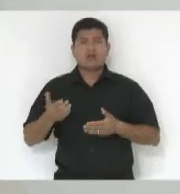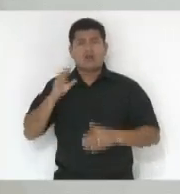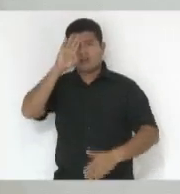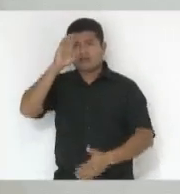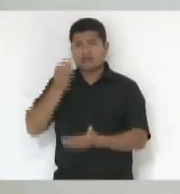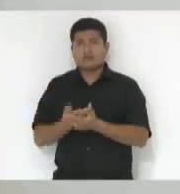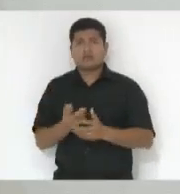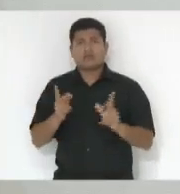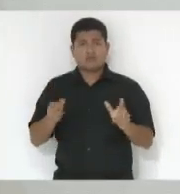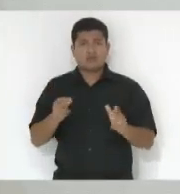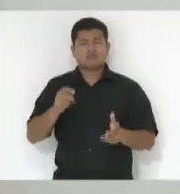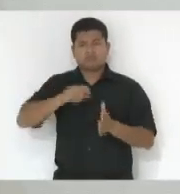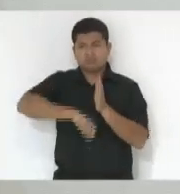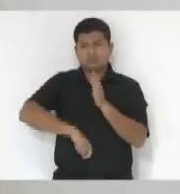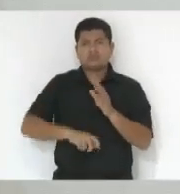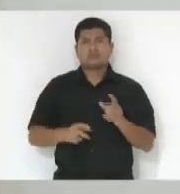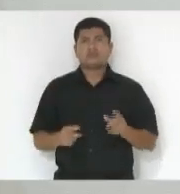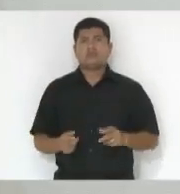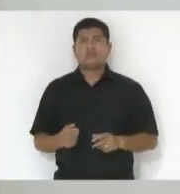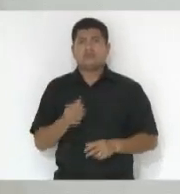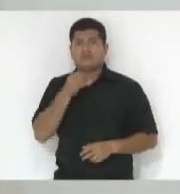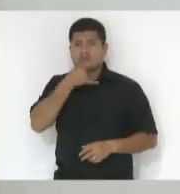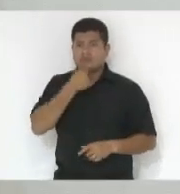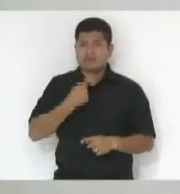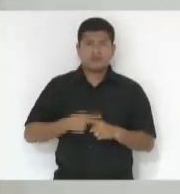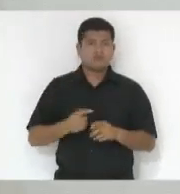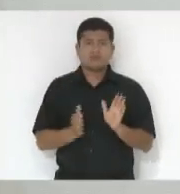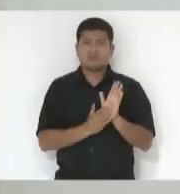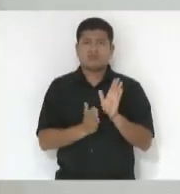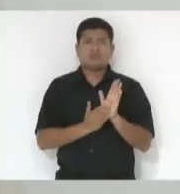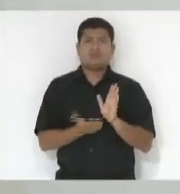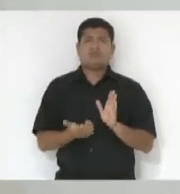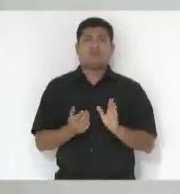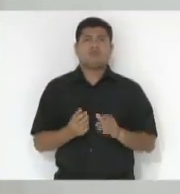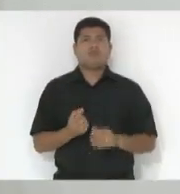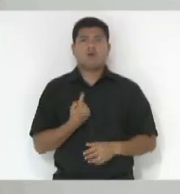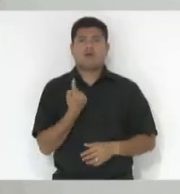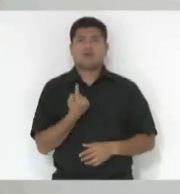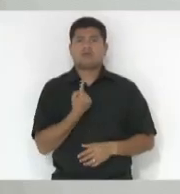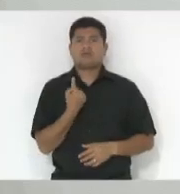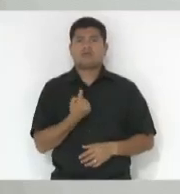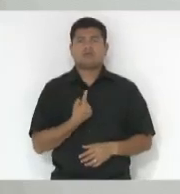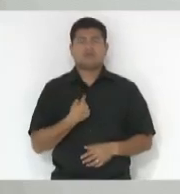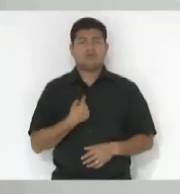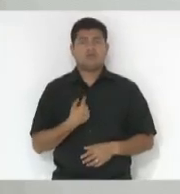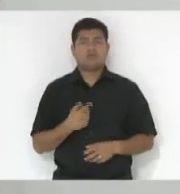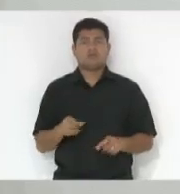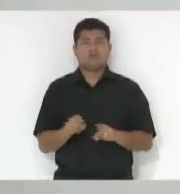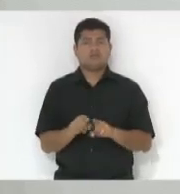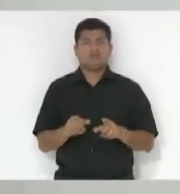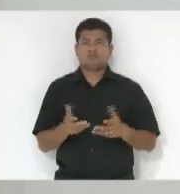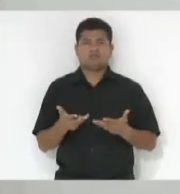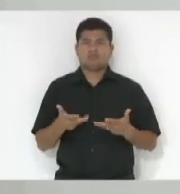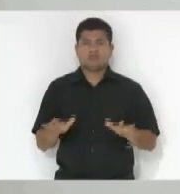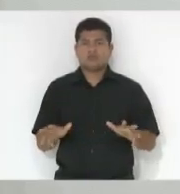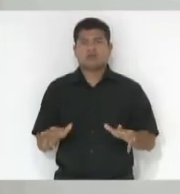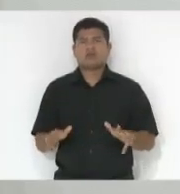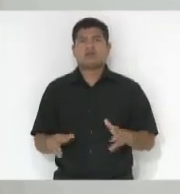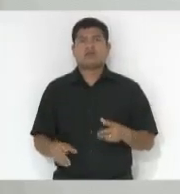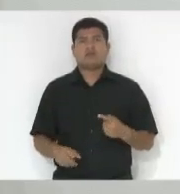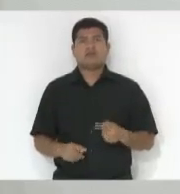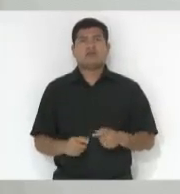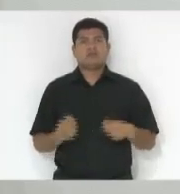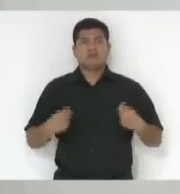comigo. Infelizmente, eu não posso propor sozinho isso, e até prefiro que não proponha sozinho, infelizmente, preciso de